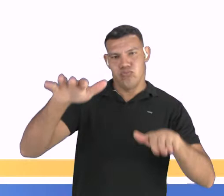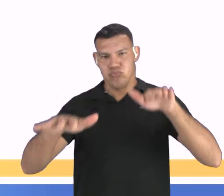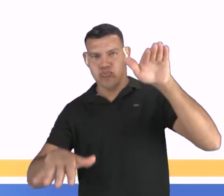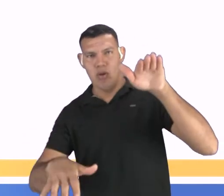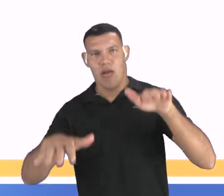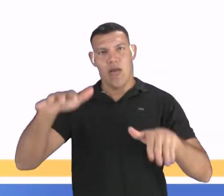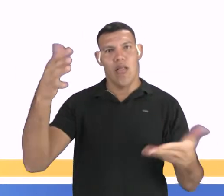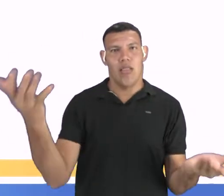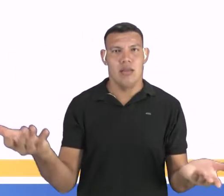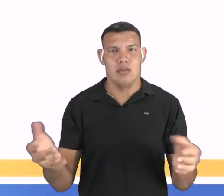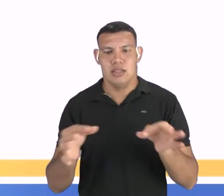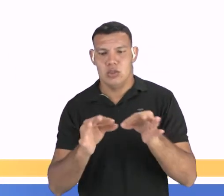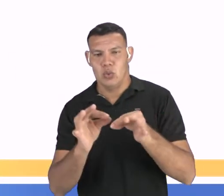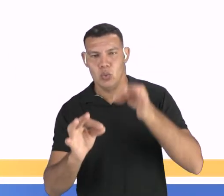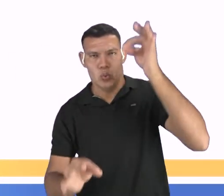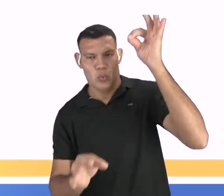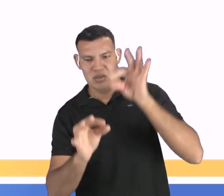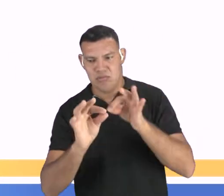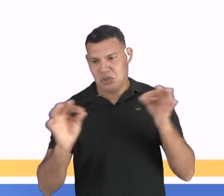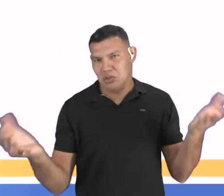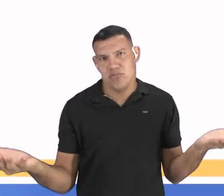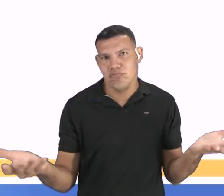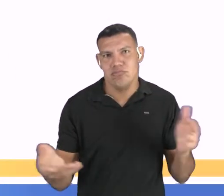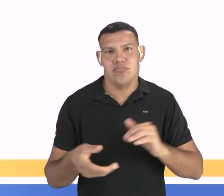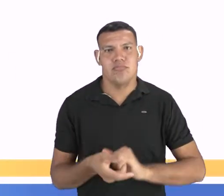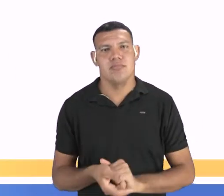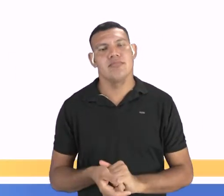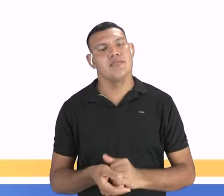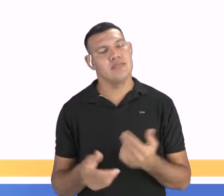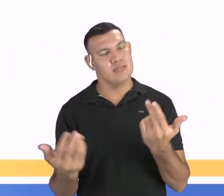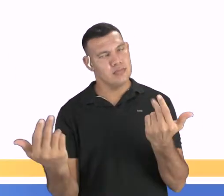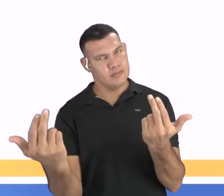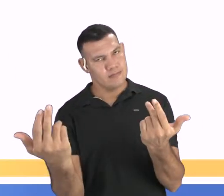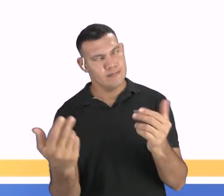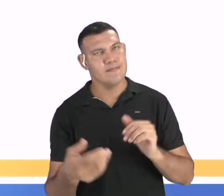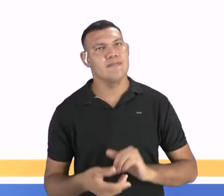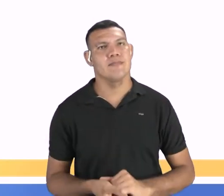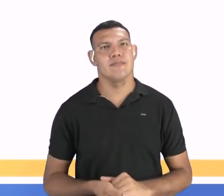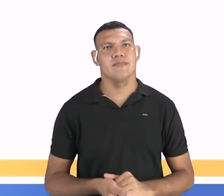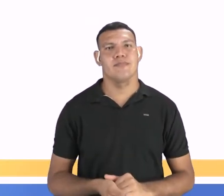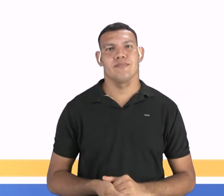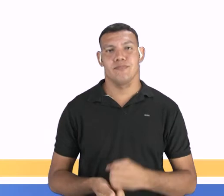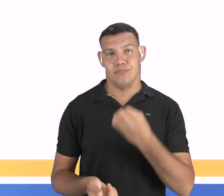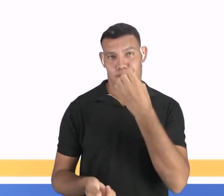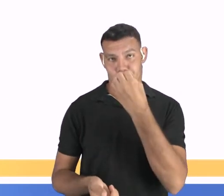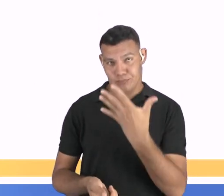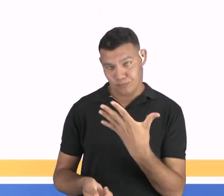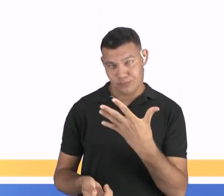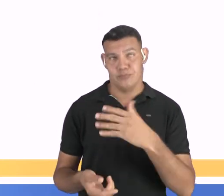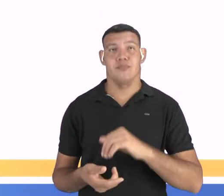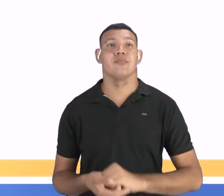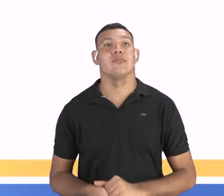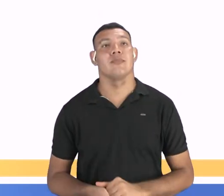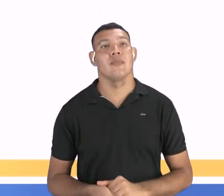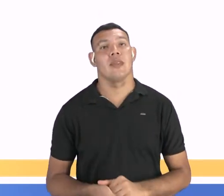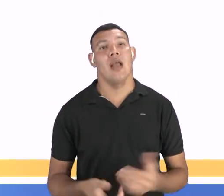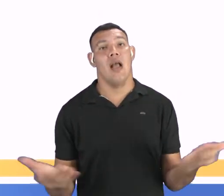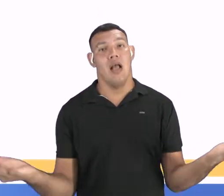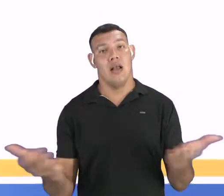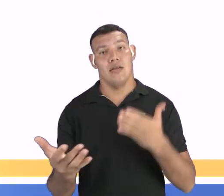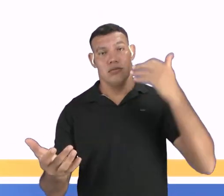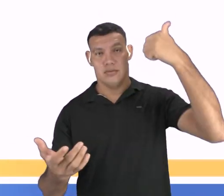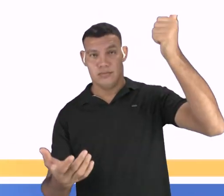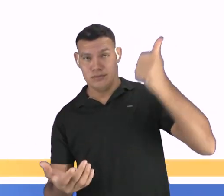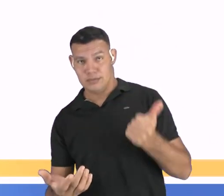de variação nas medidas das grandezas é a mesma. Muito bem. Então, vamos analisar